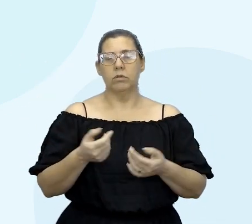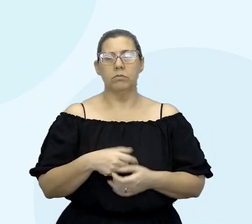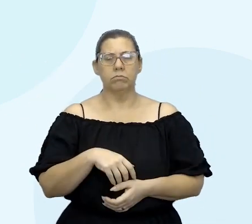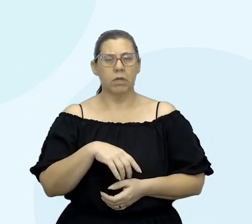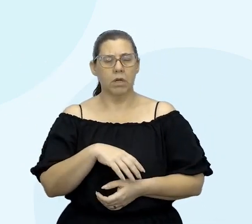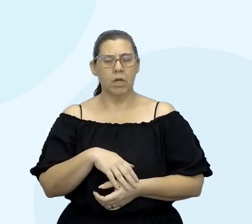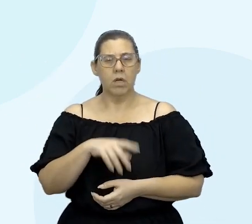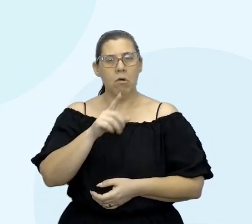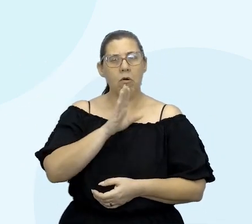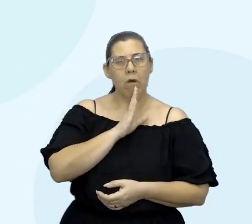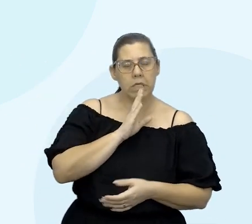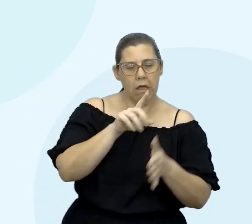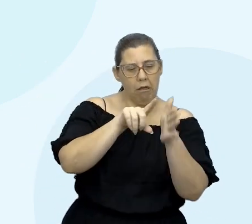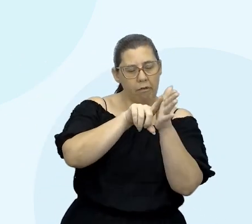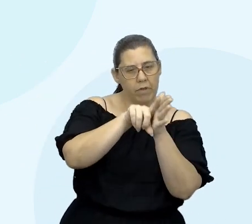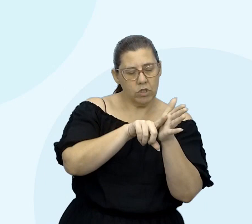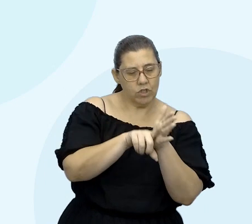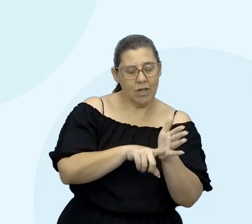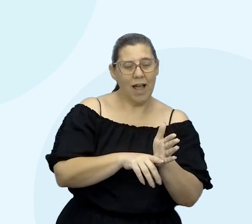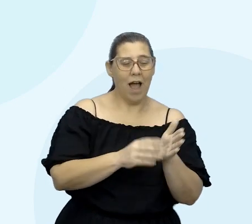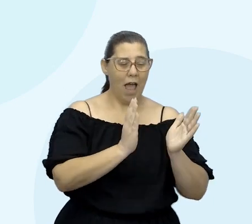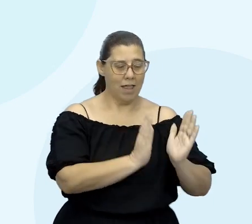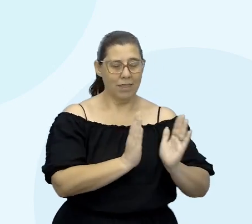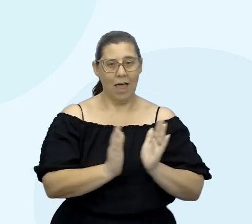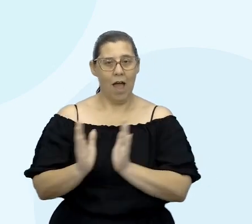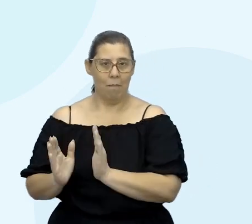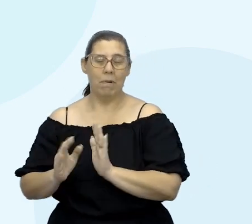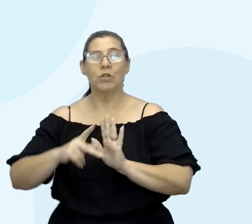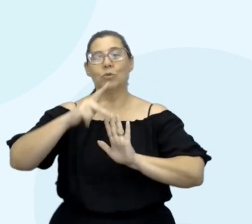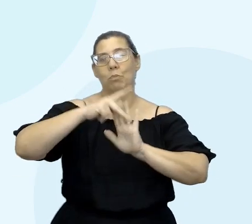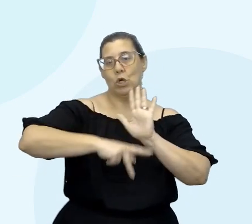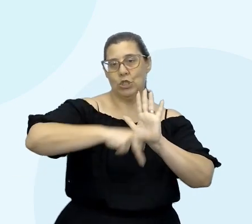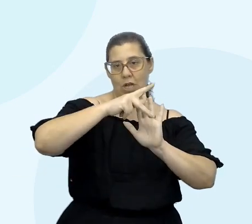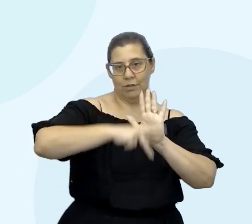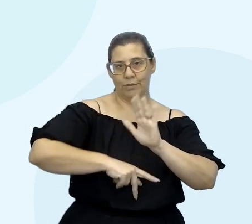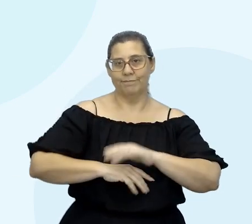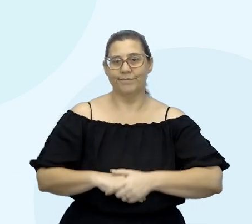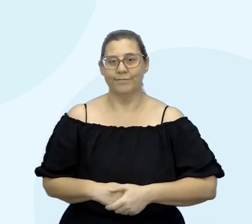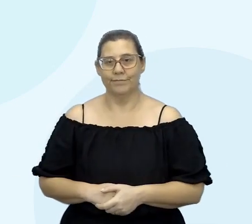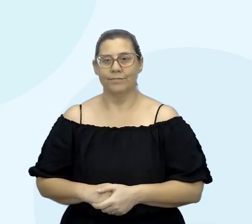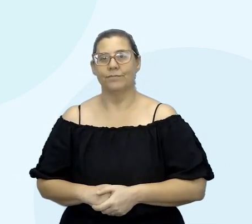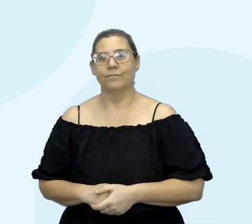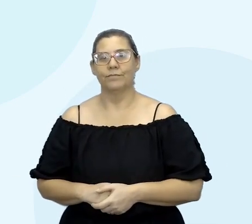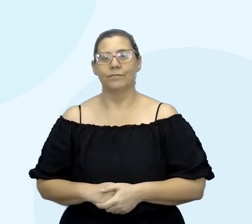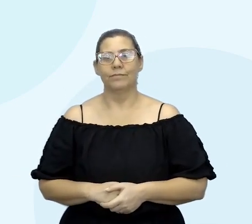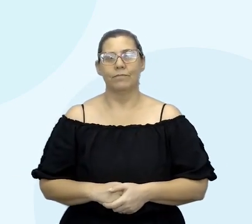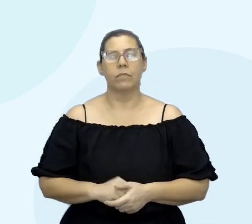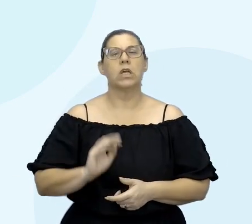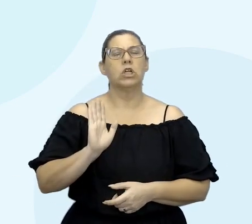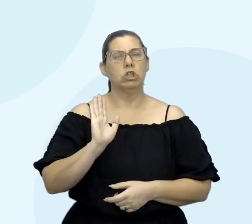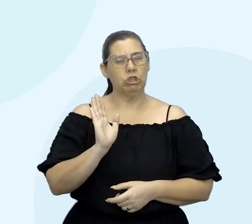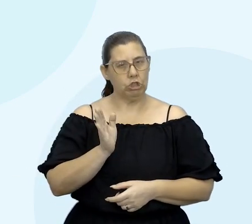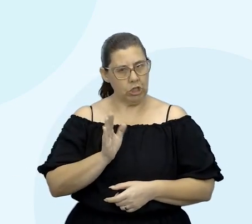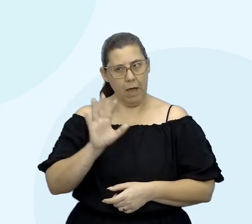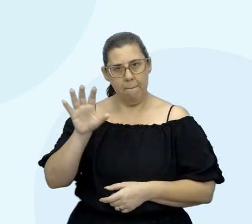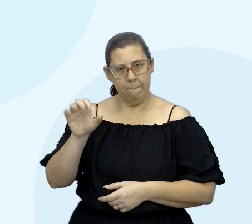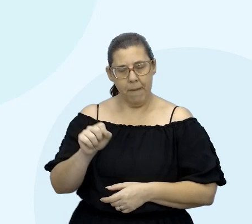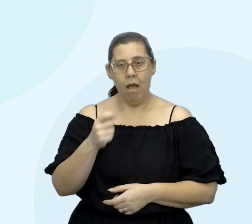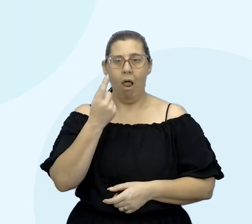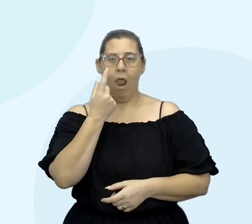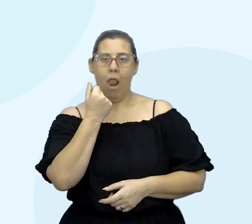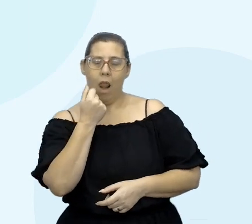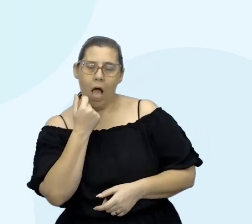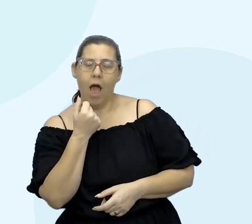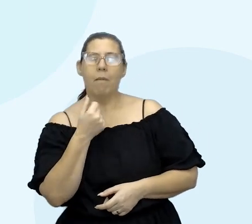conhecer aí as etapas de um projeto fotovoltaico. Tá? Então, já pega aí o lápis,